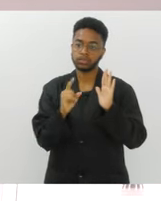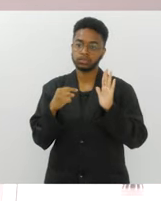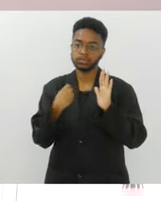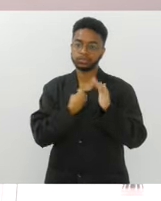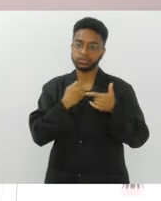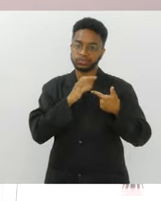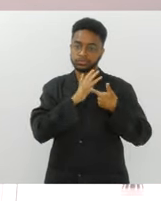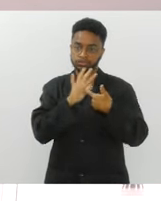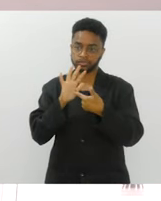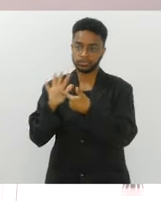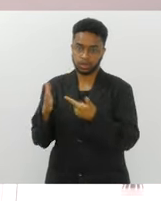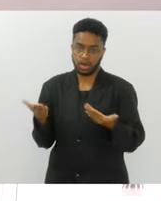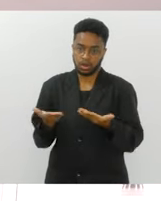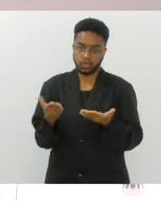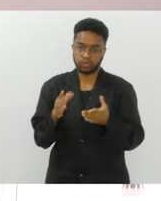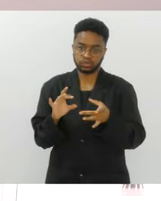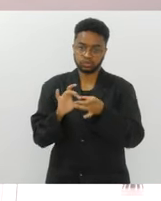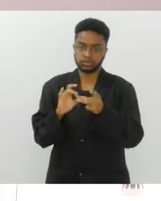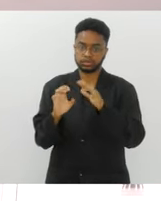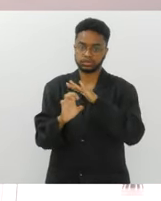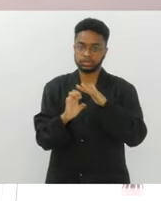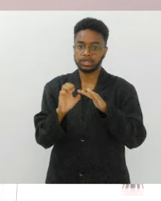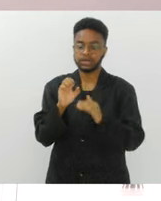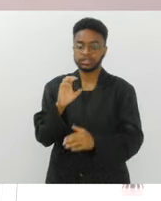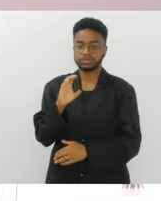apresentado, que foi apresentado pela Central.